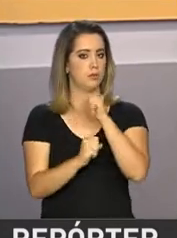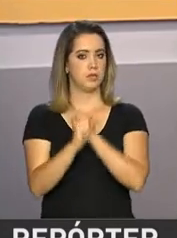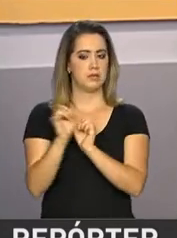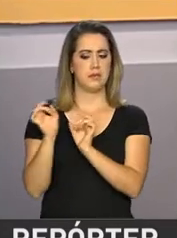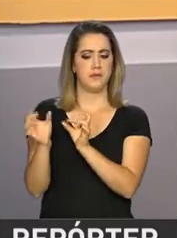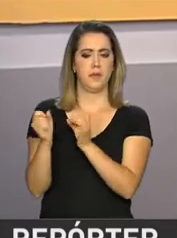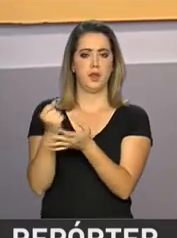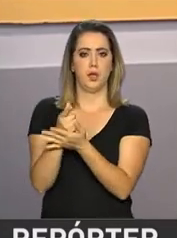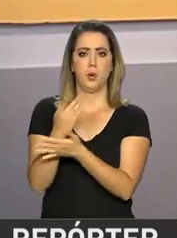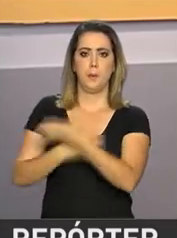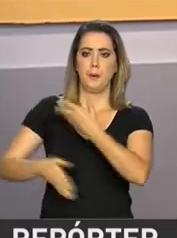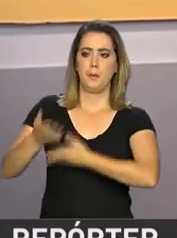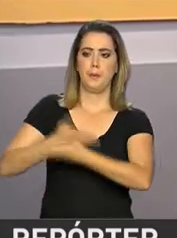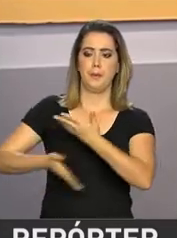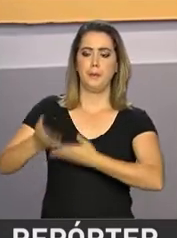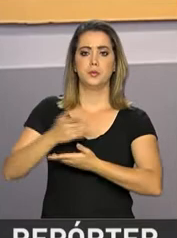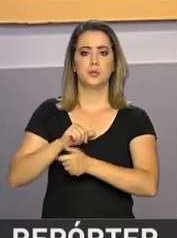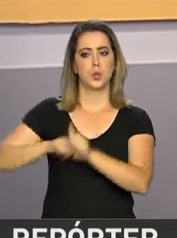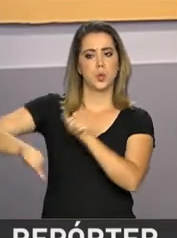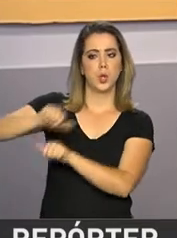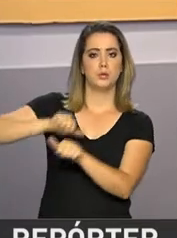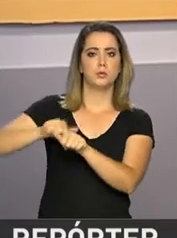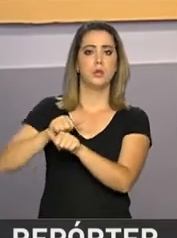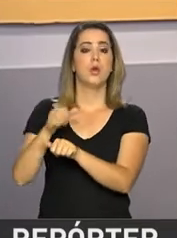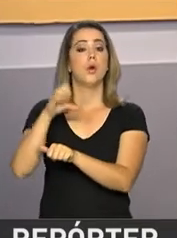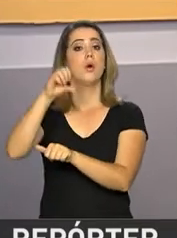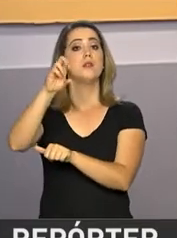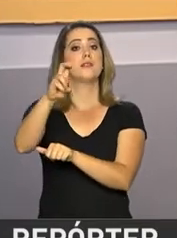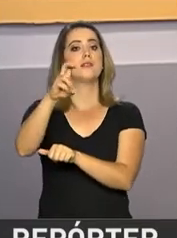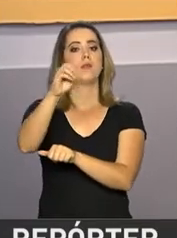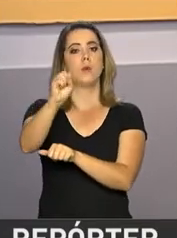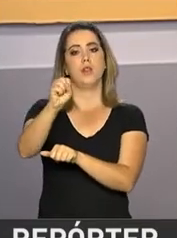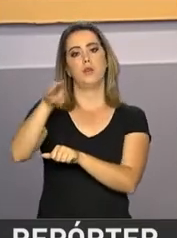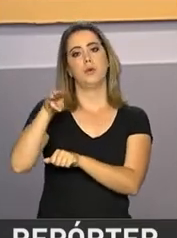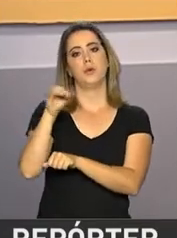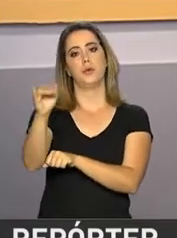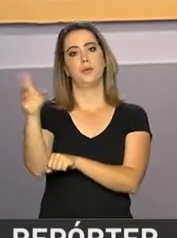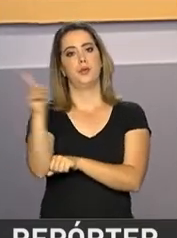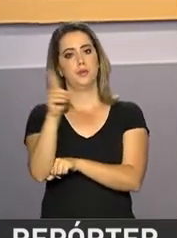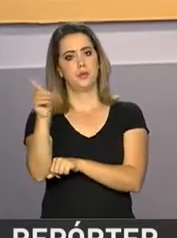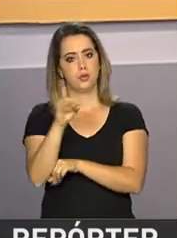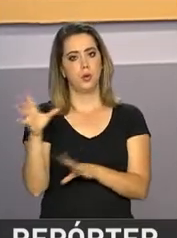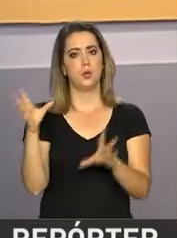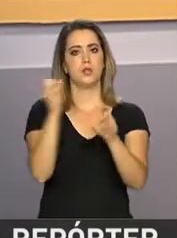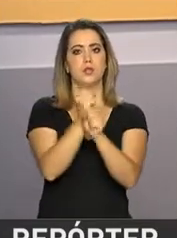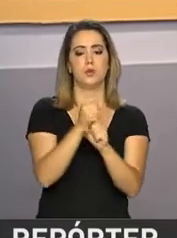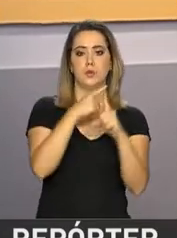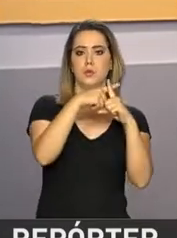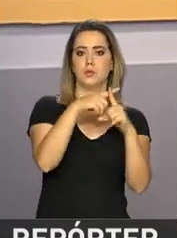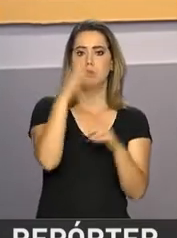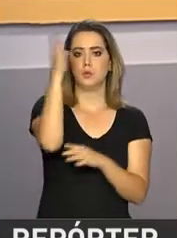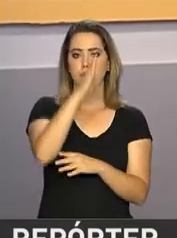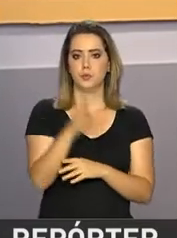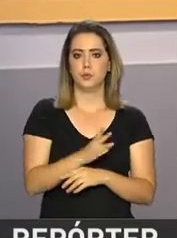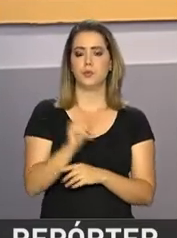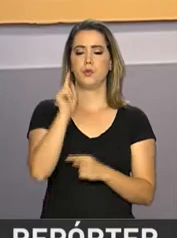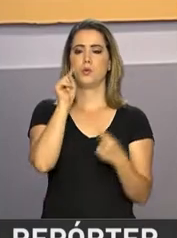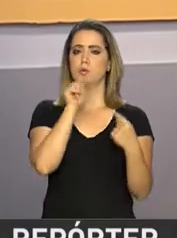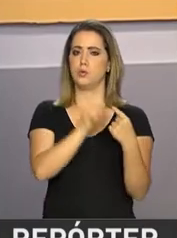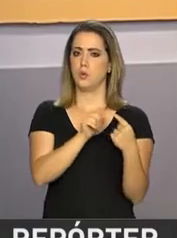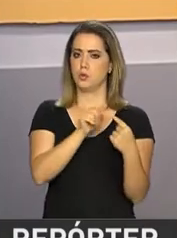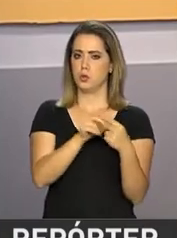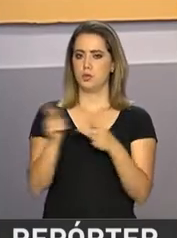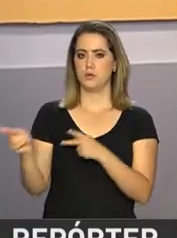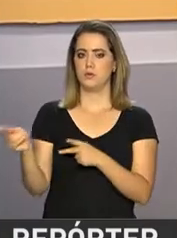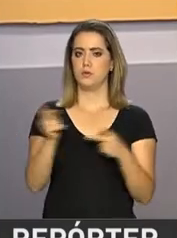entre os países ultrapassou os 50 8 bilhões de dólares com saldo positivo para o brasil uma das metas a